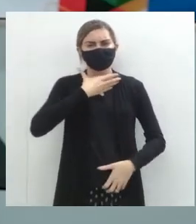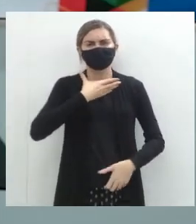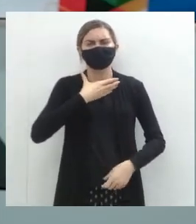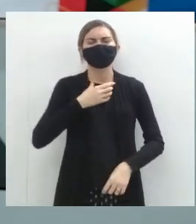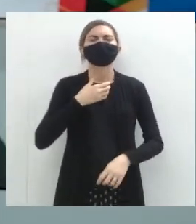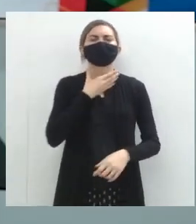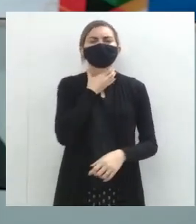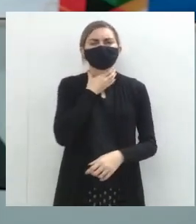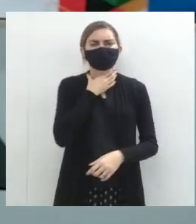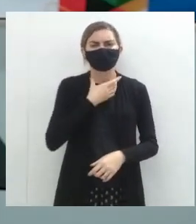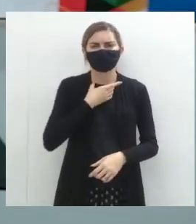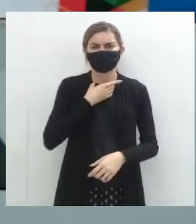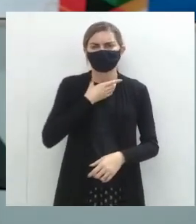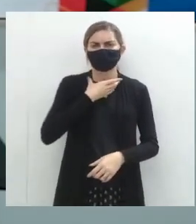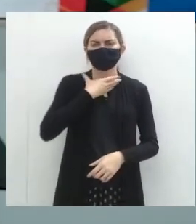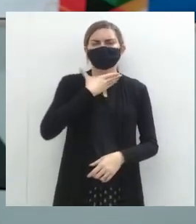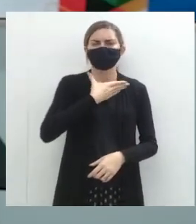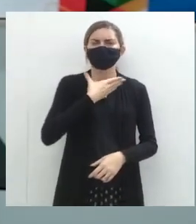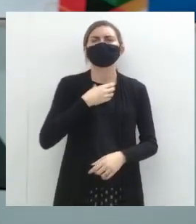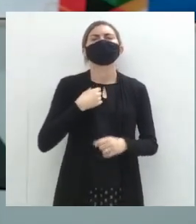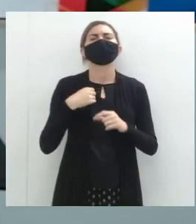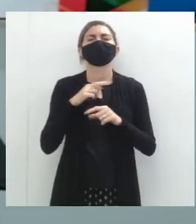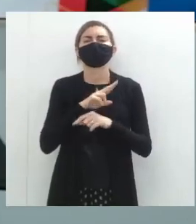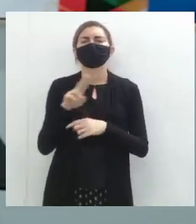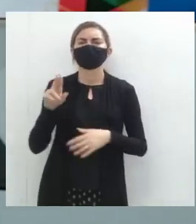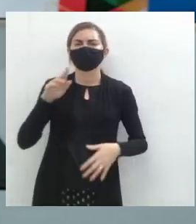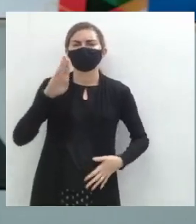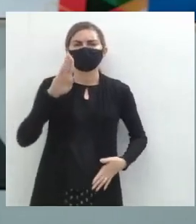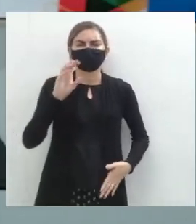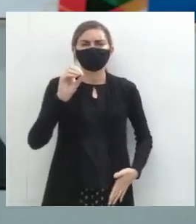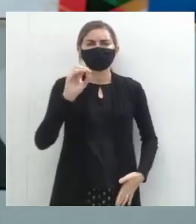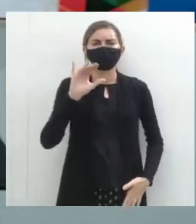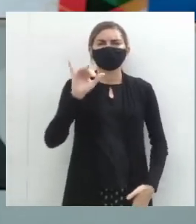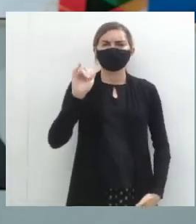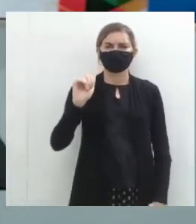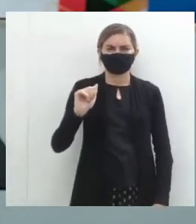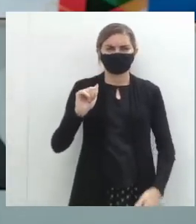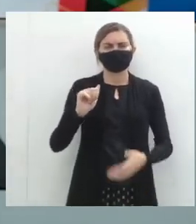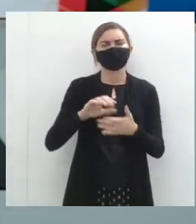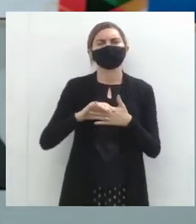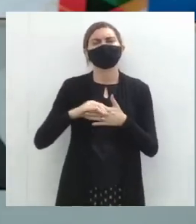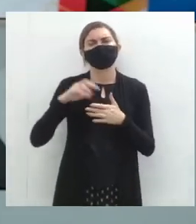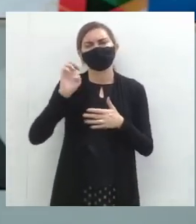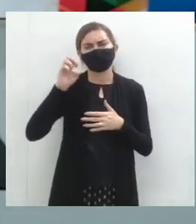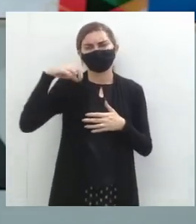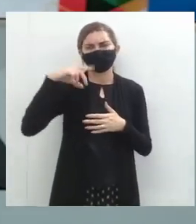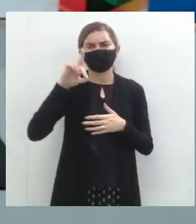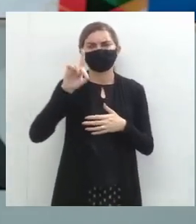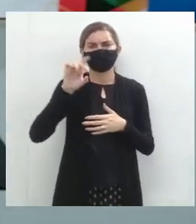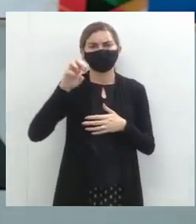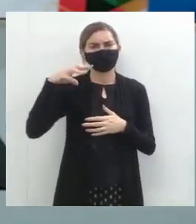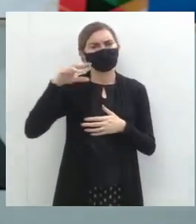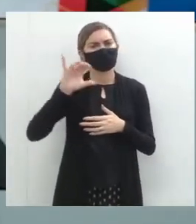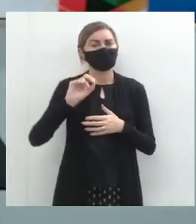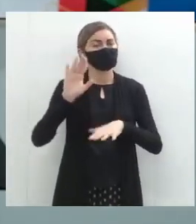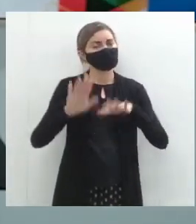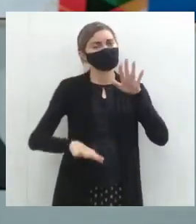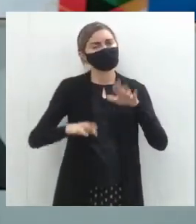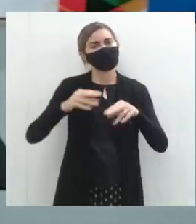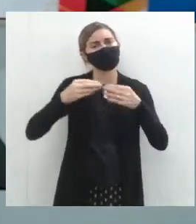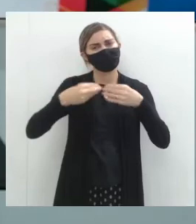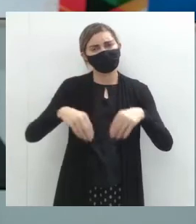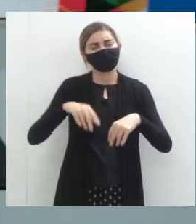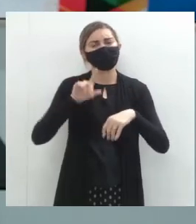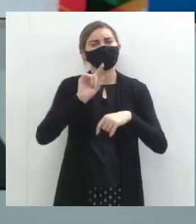o pescoço incha, tá? A gente chama de bócio ou bócio endêmico, geralmente